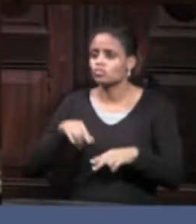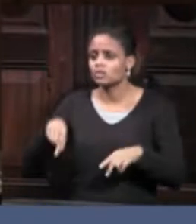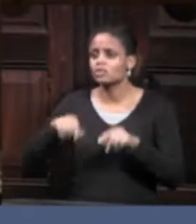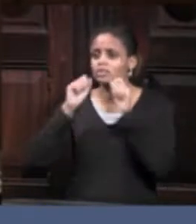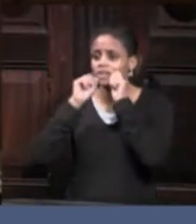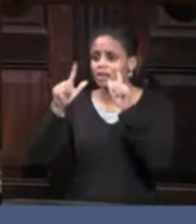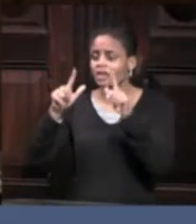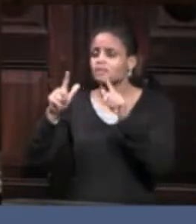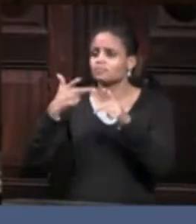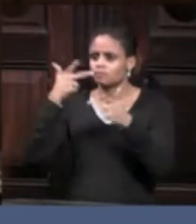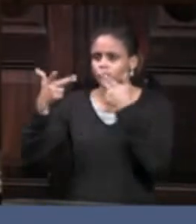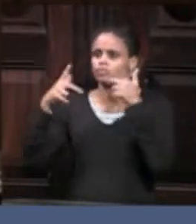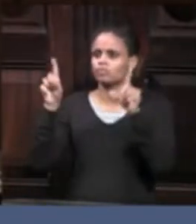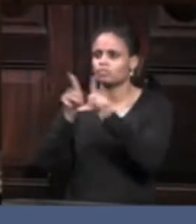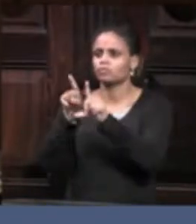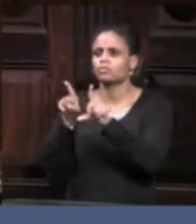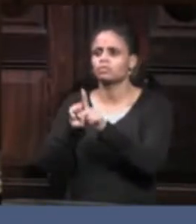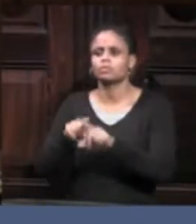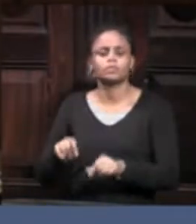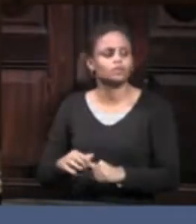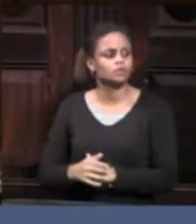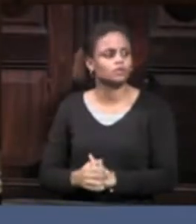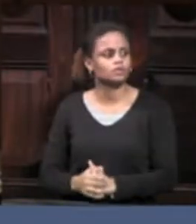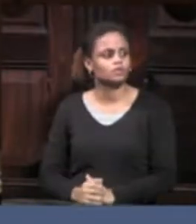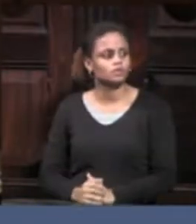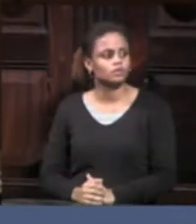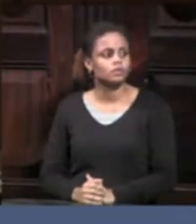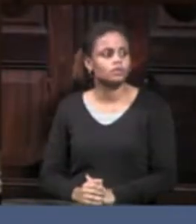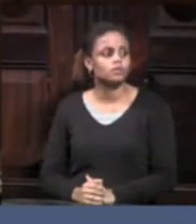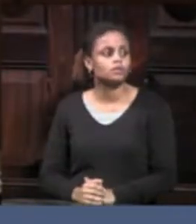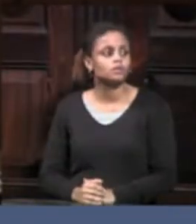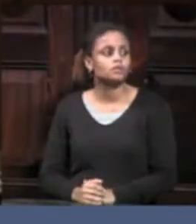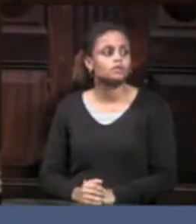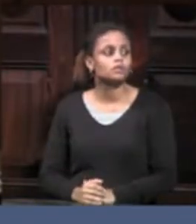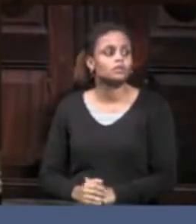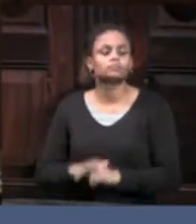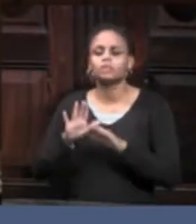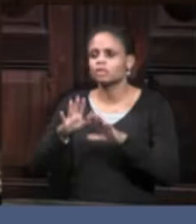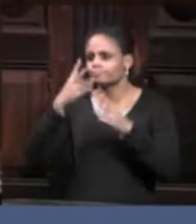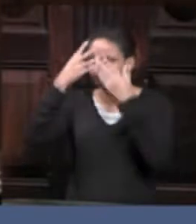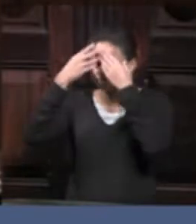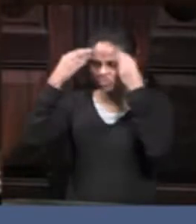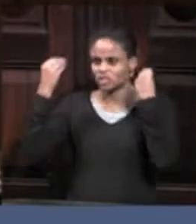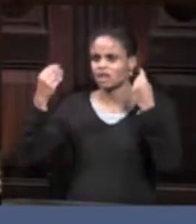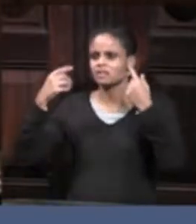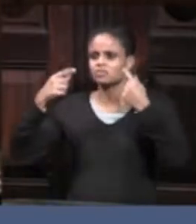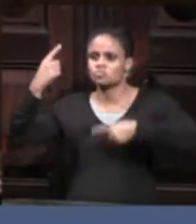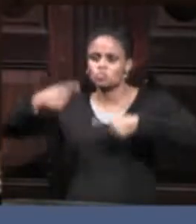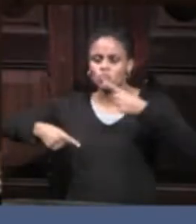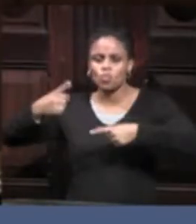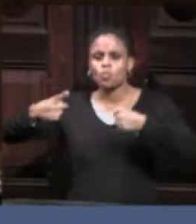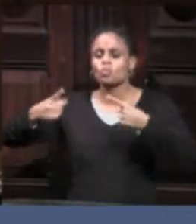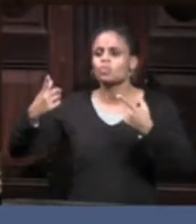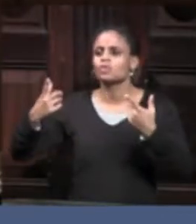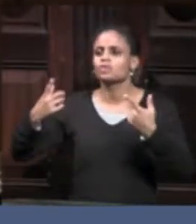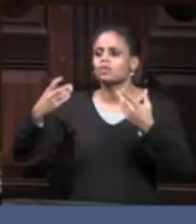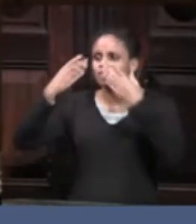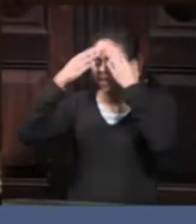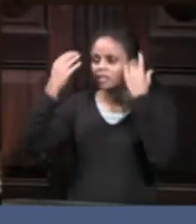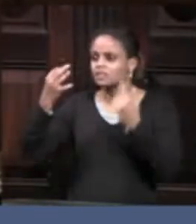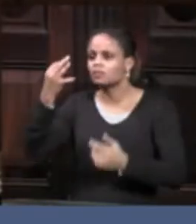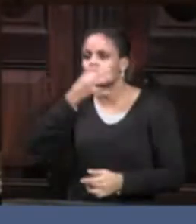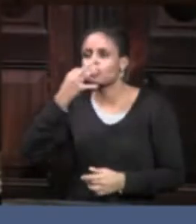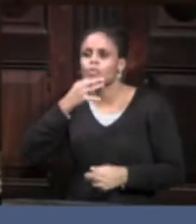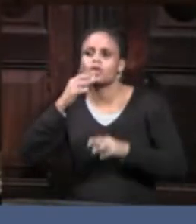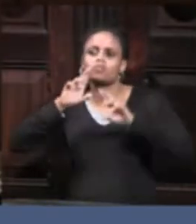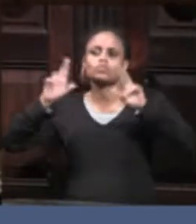nos manifestamos, guardadas as divergências, guardadas as opiniões contrárias e quiçá são